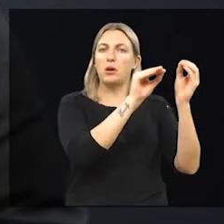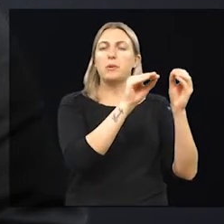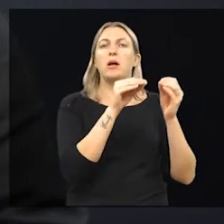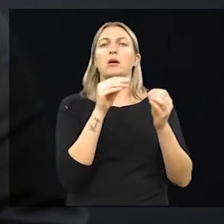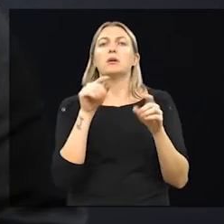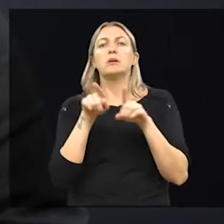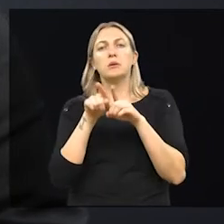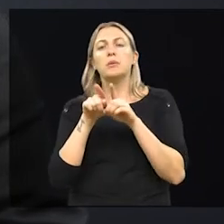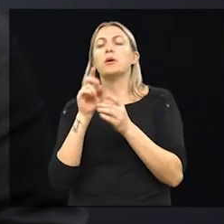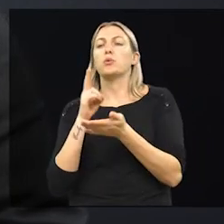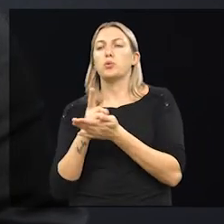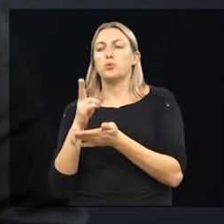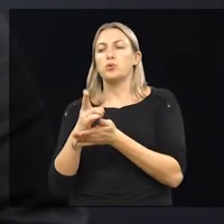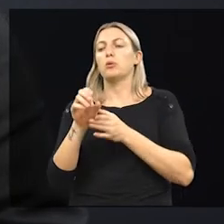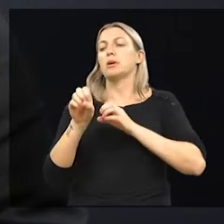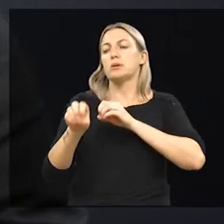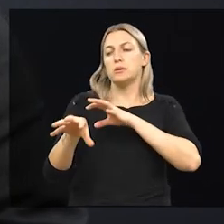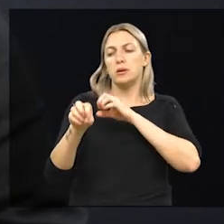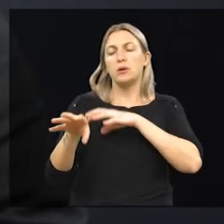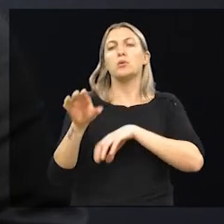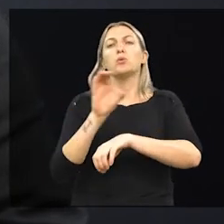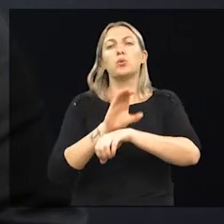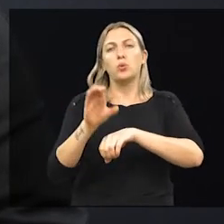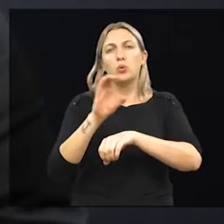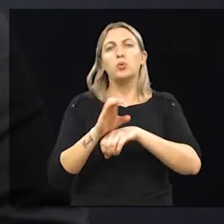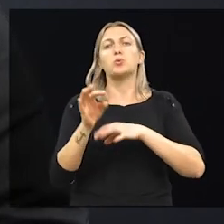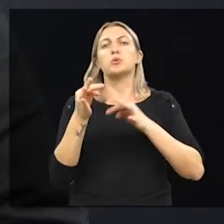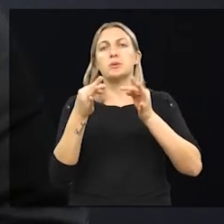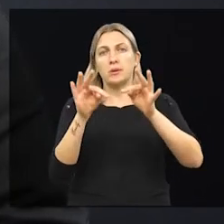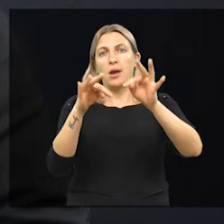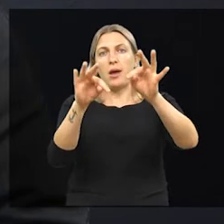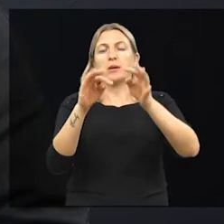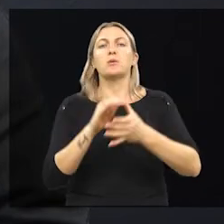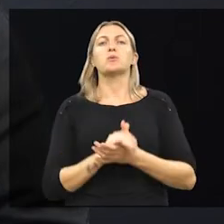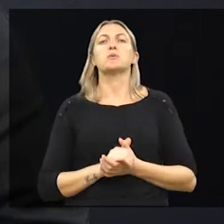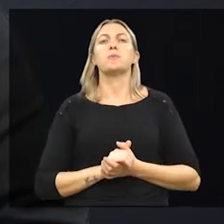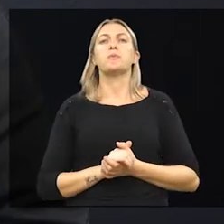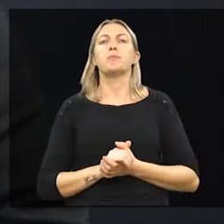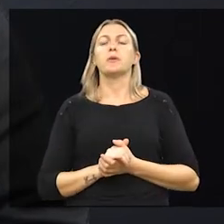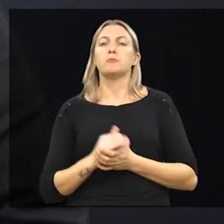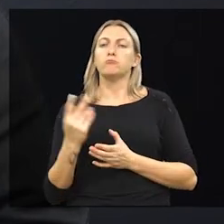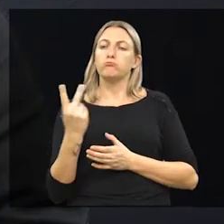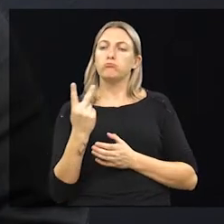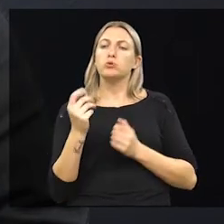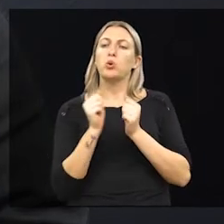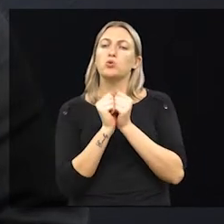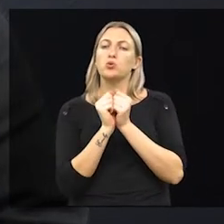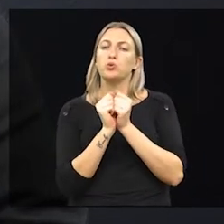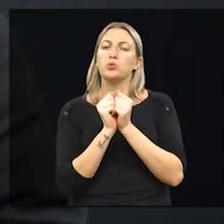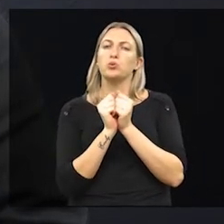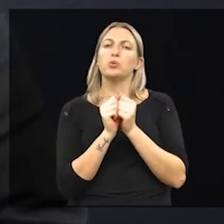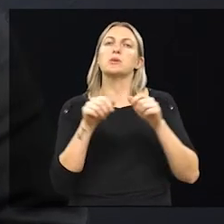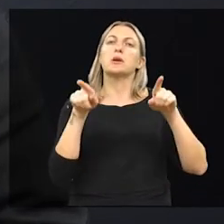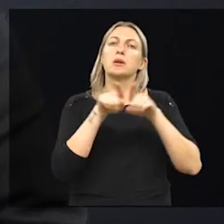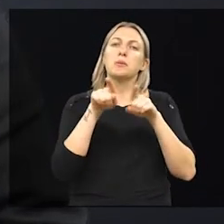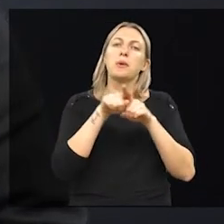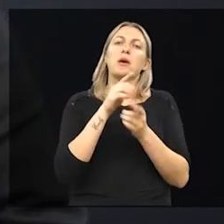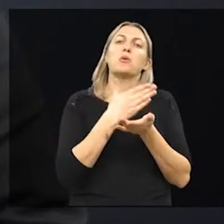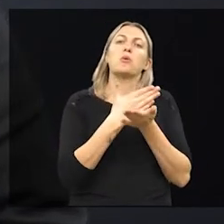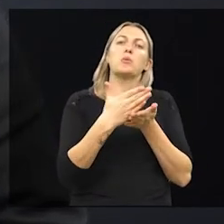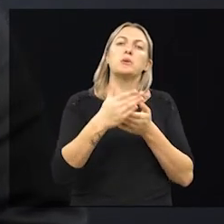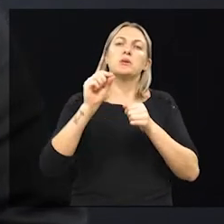por ser mais próximo até da minha família então mudei pra lá e também continua e